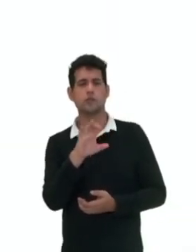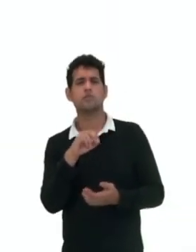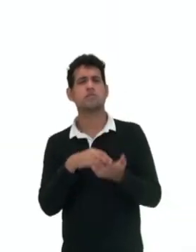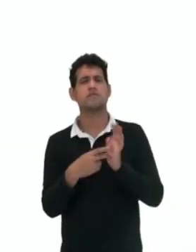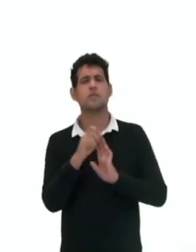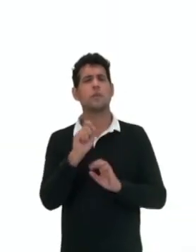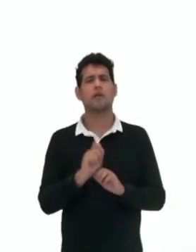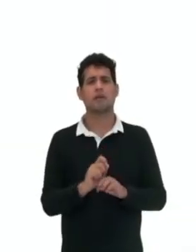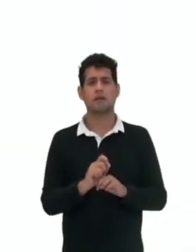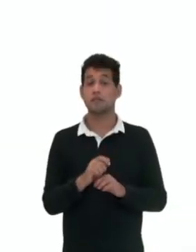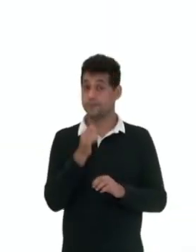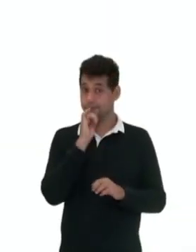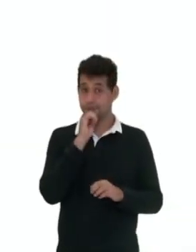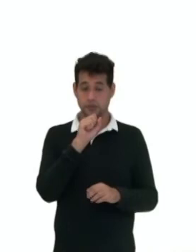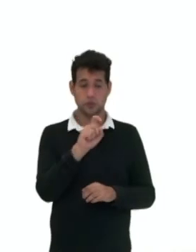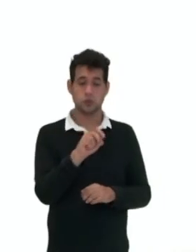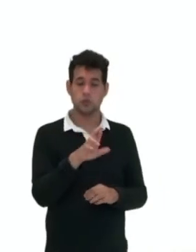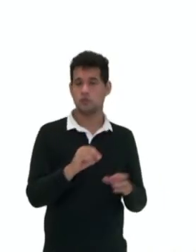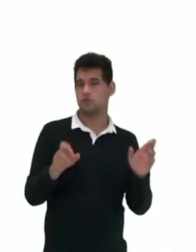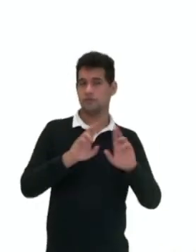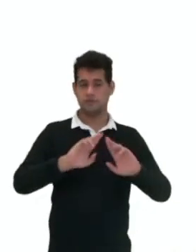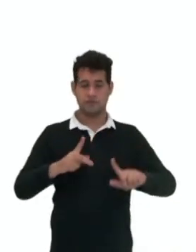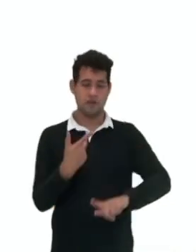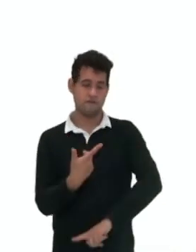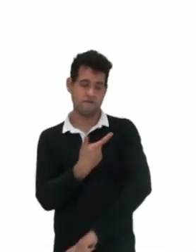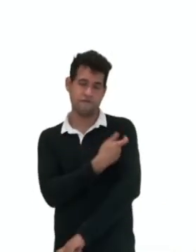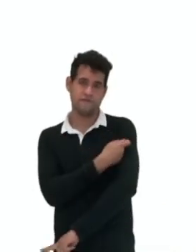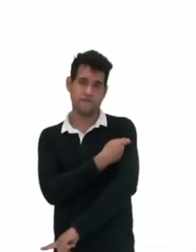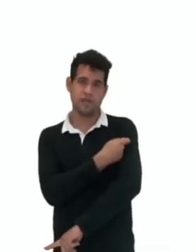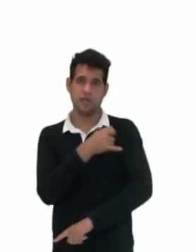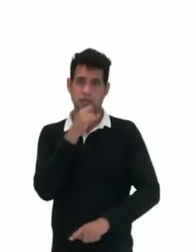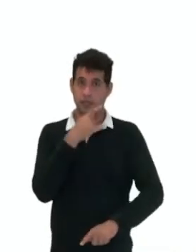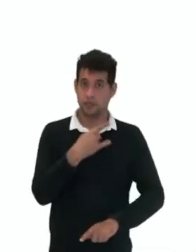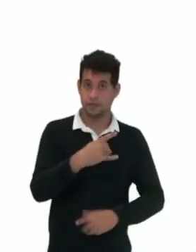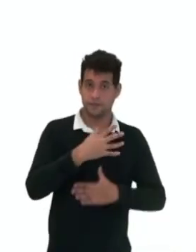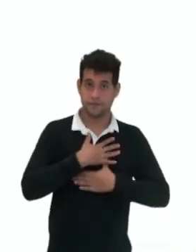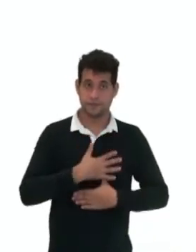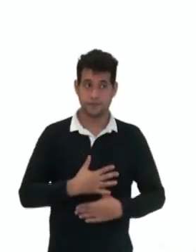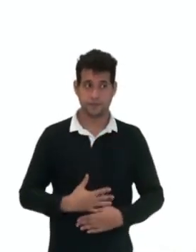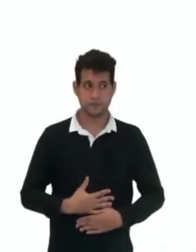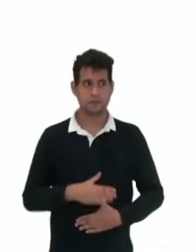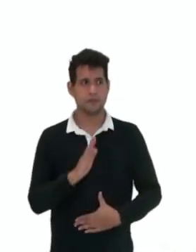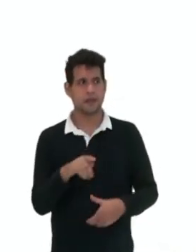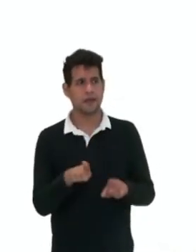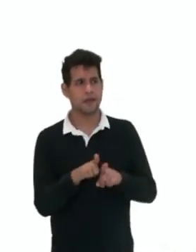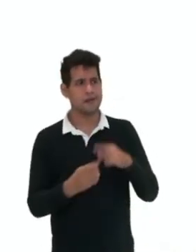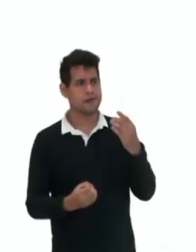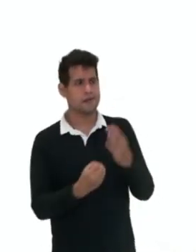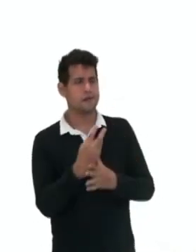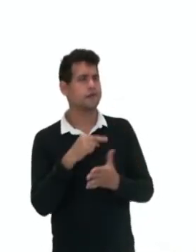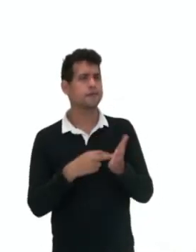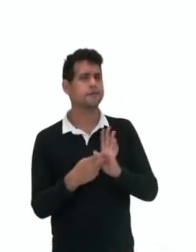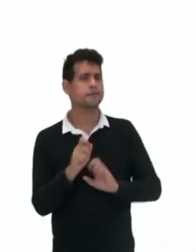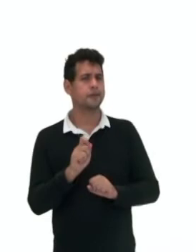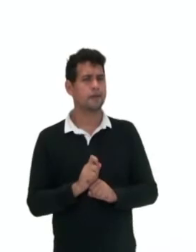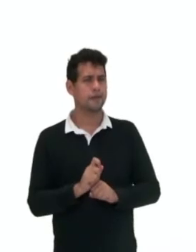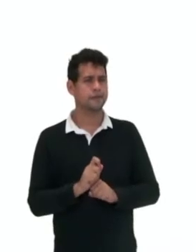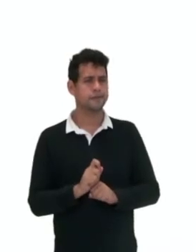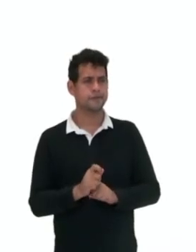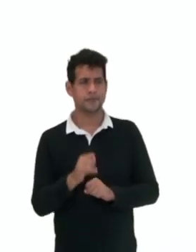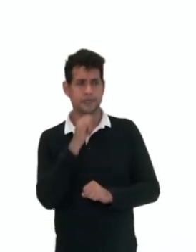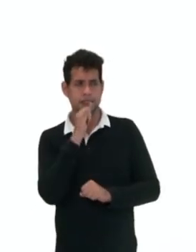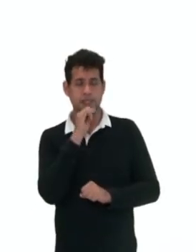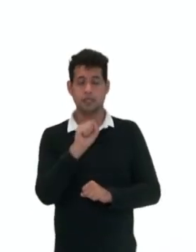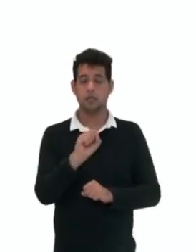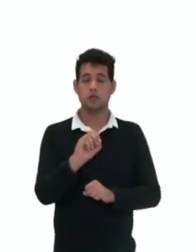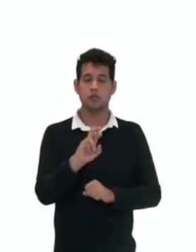O soro, ele diferente da vacina que o teu corpo ativamente produz o anticorpo, no